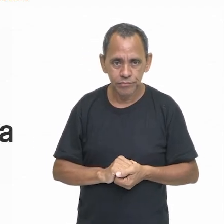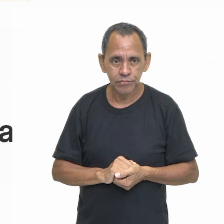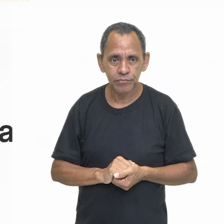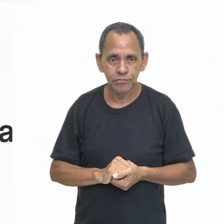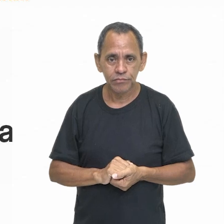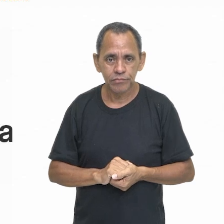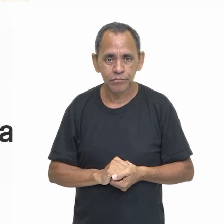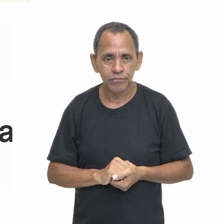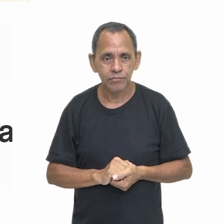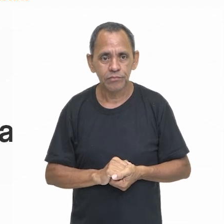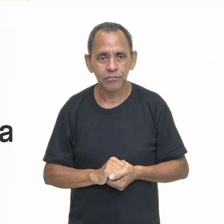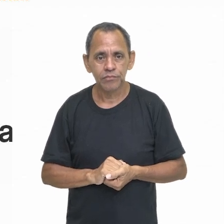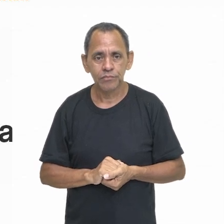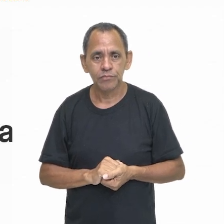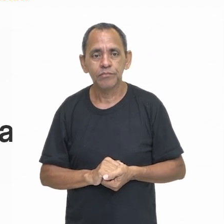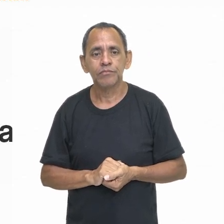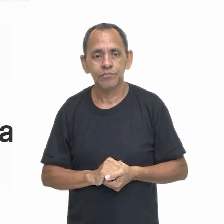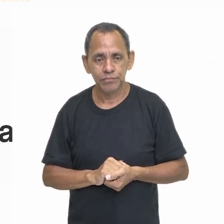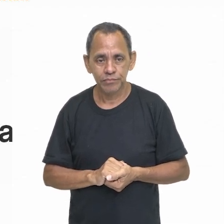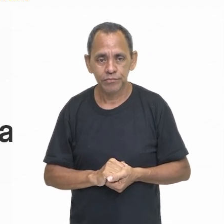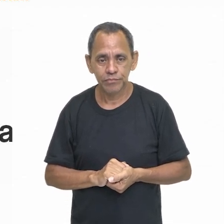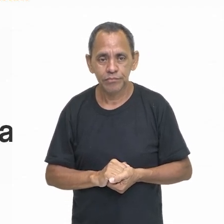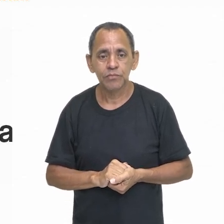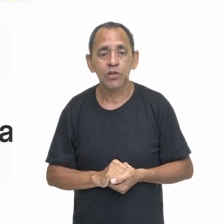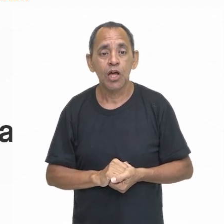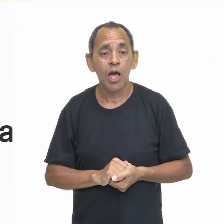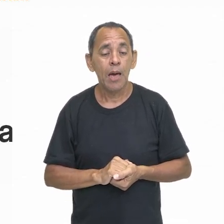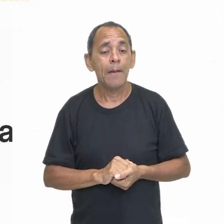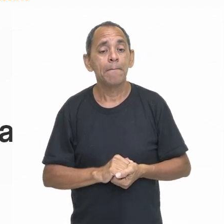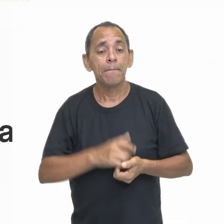como origem, mais ou menos, entre